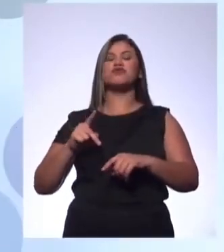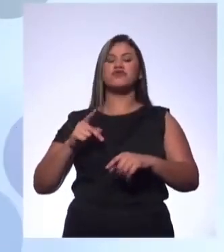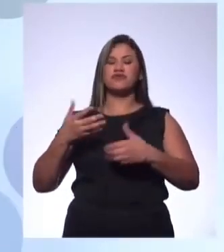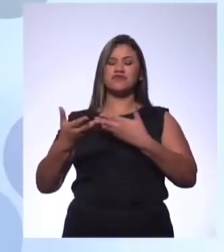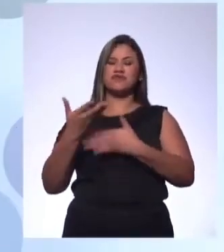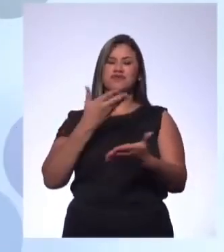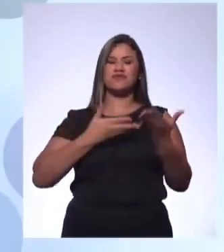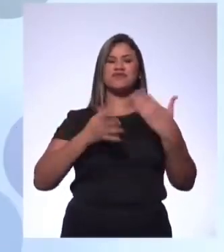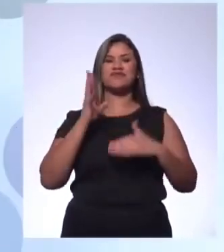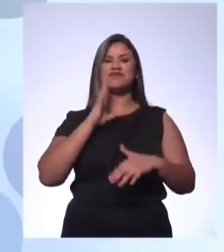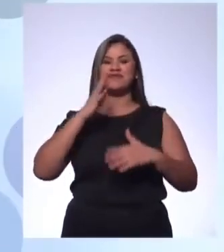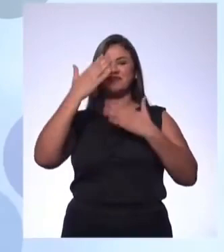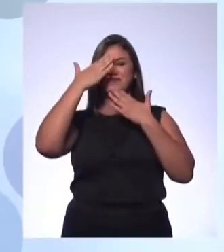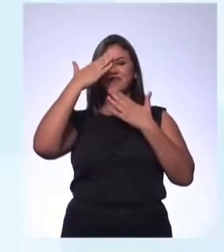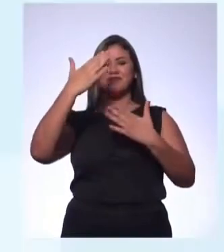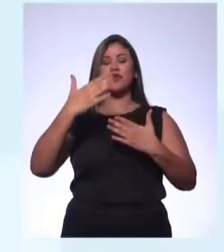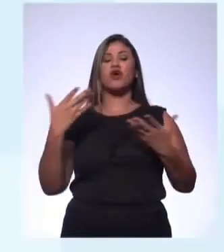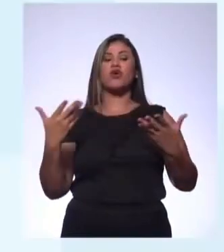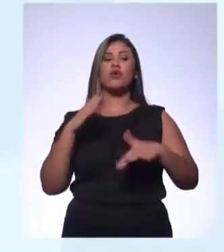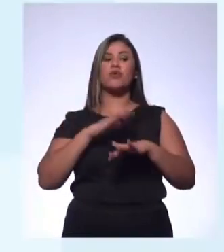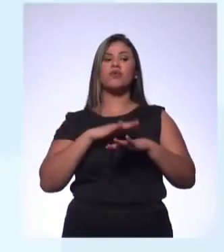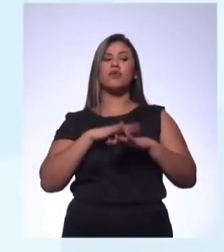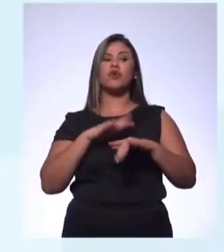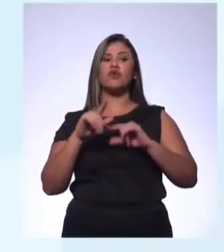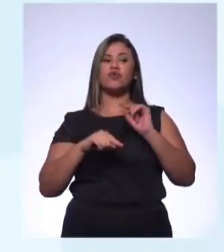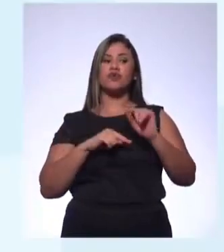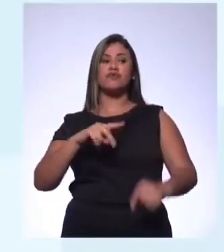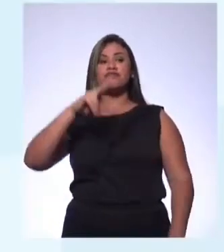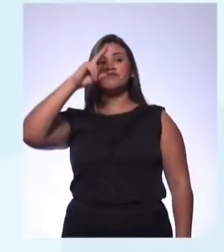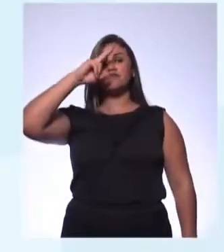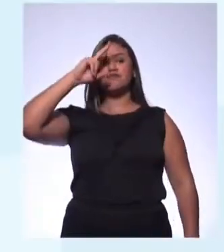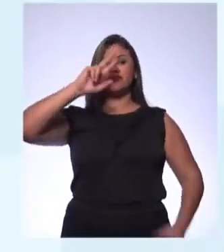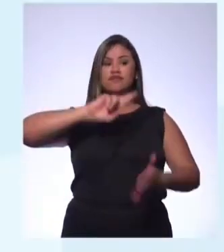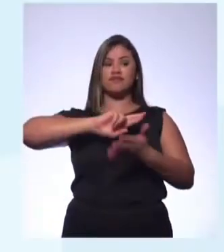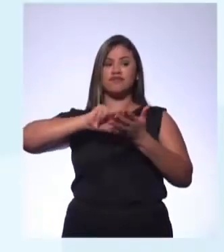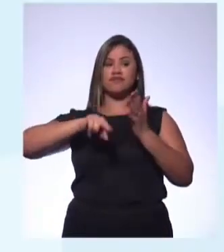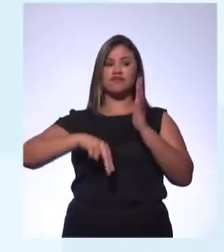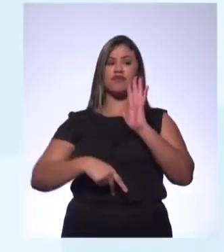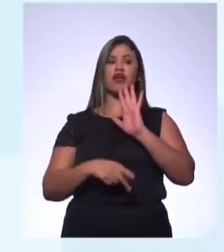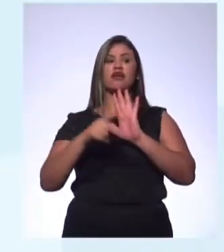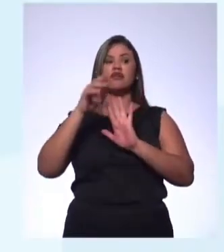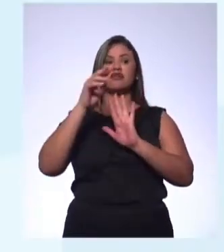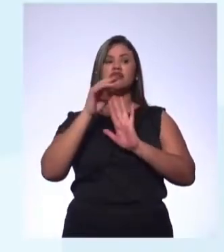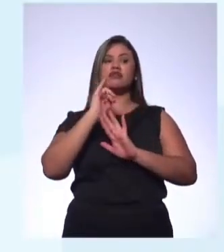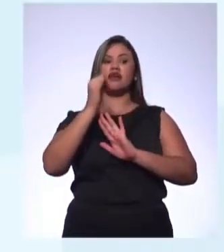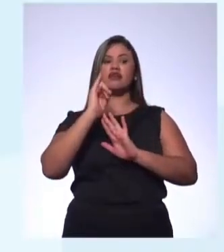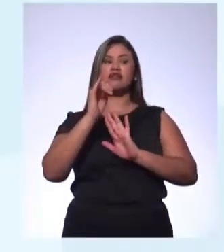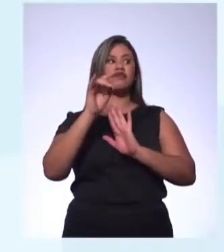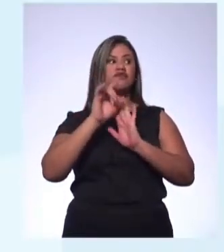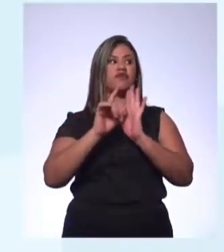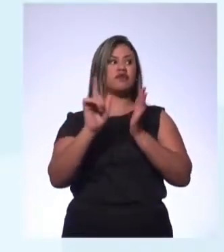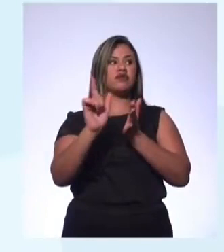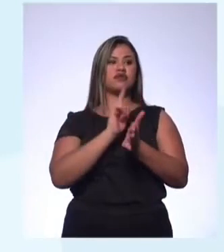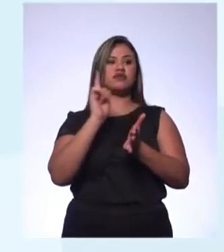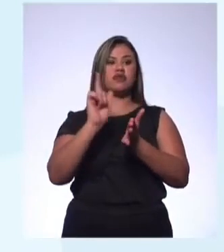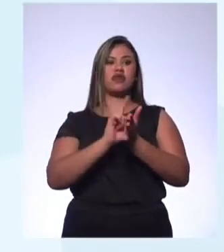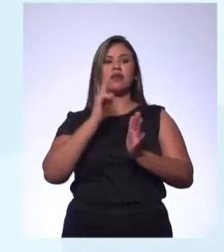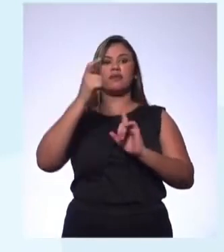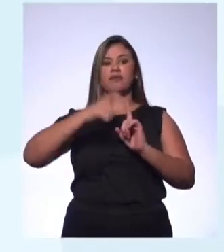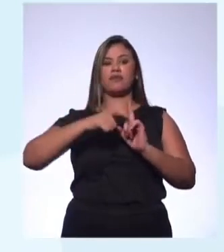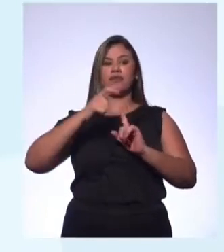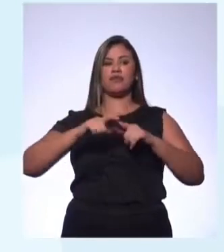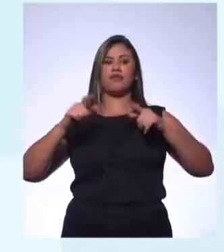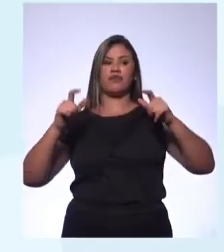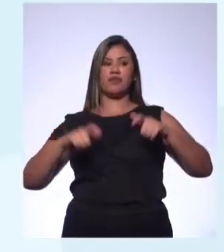gente, que a aula é bacana. O que faremos hoje? Hoje vamos relembrar os elementos da narrativa literária, personagem e espaço. E